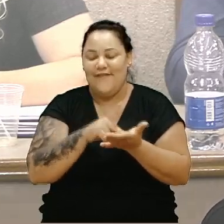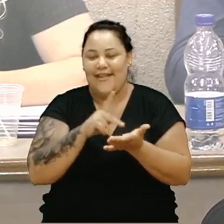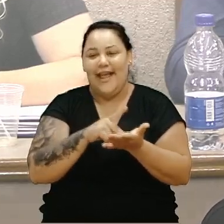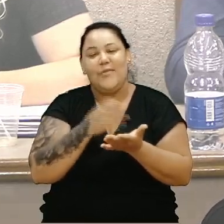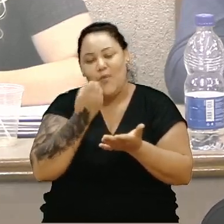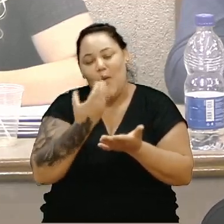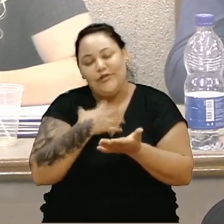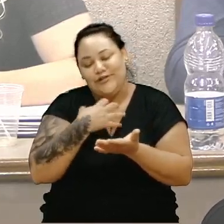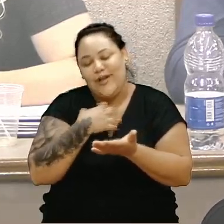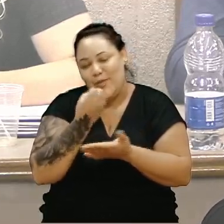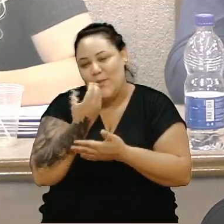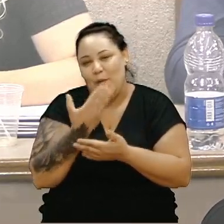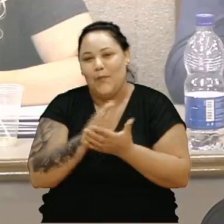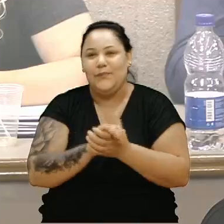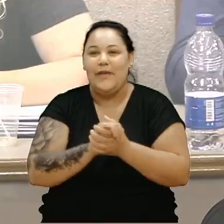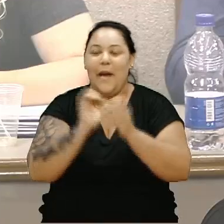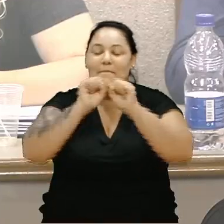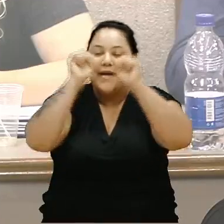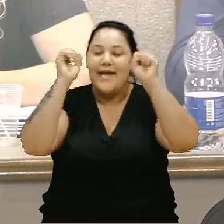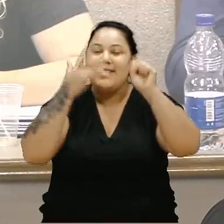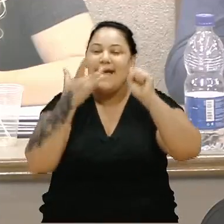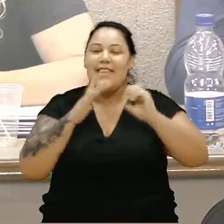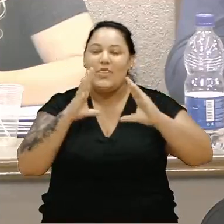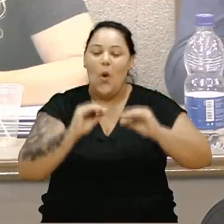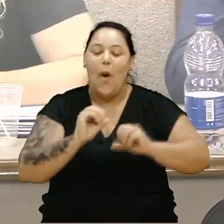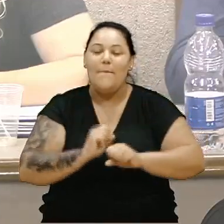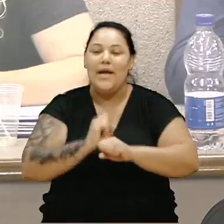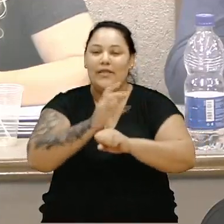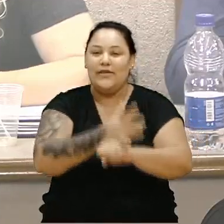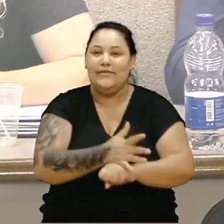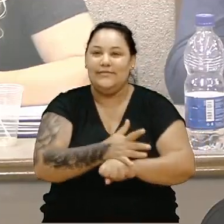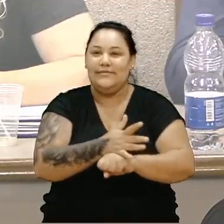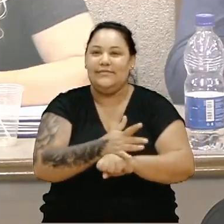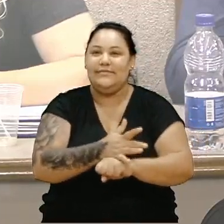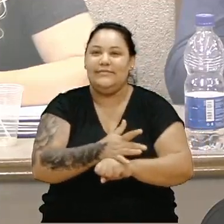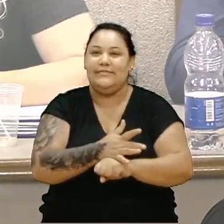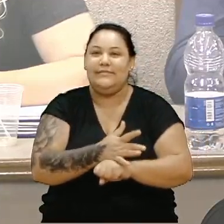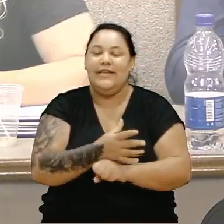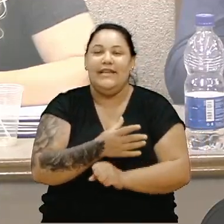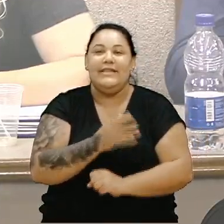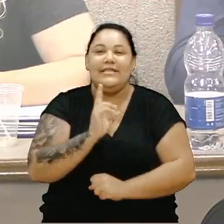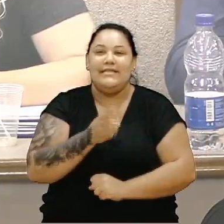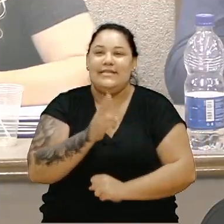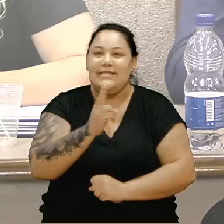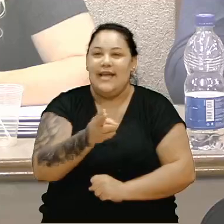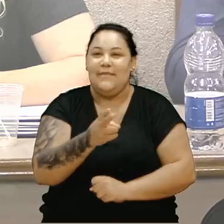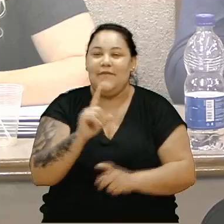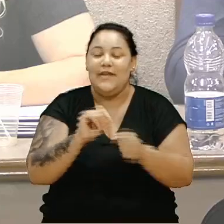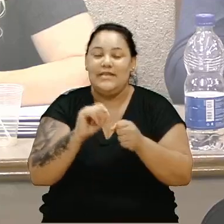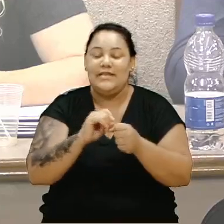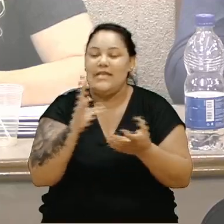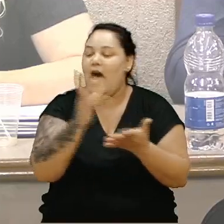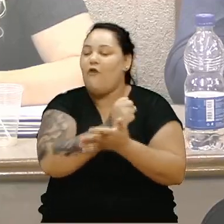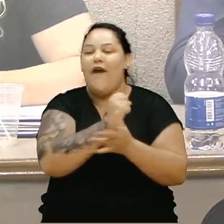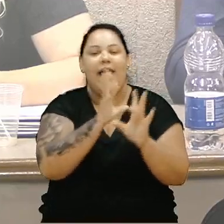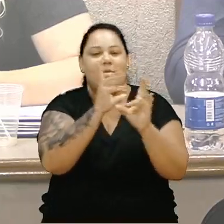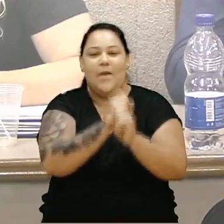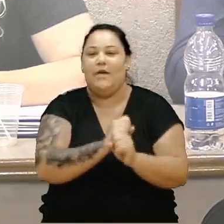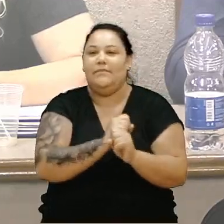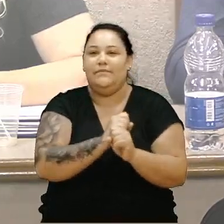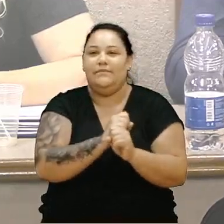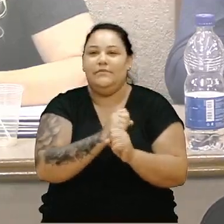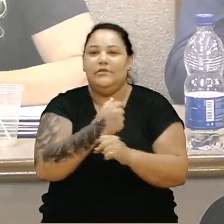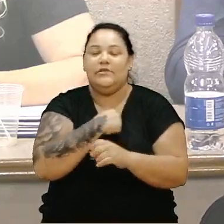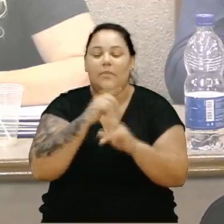sentido. Era manhã, tarde, noite e madrugada. Ele vivia salvamento de animais. Então, camarada